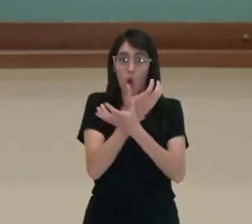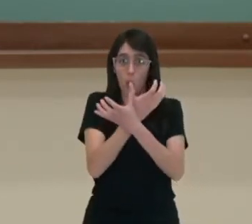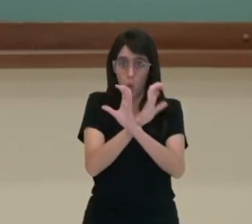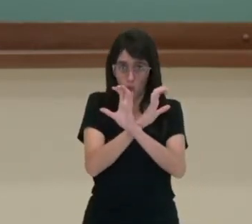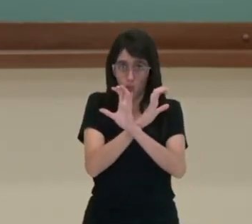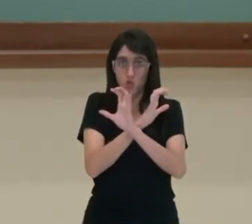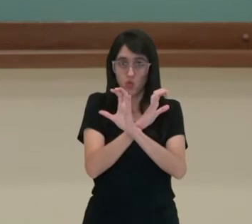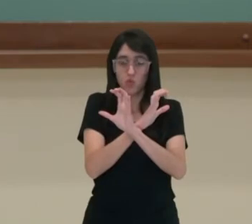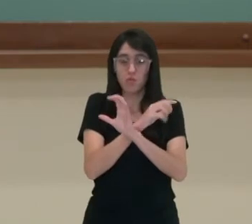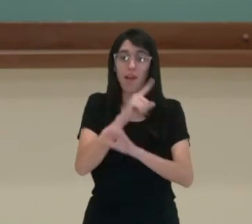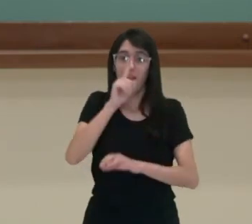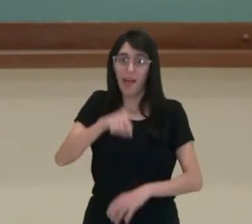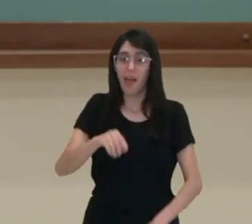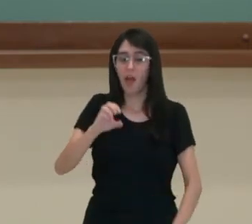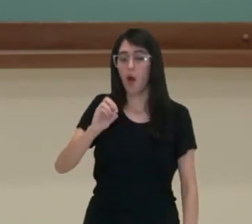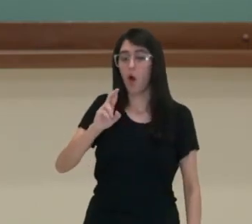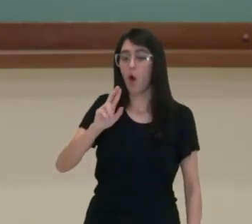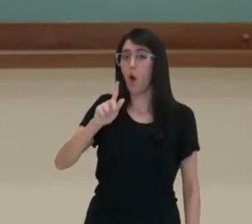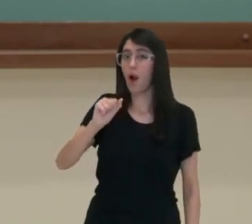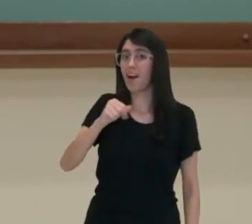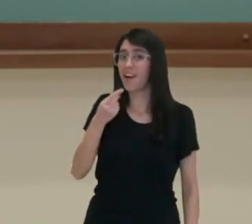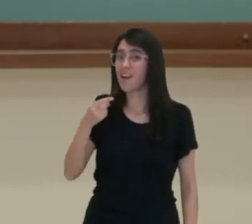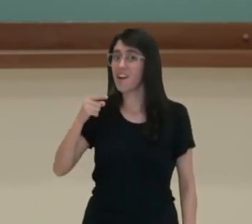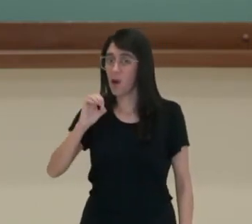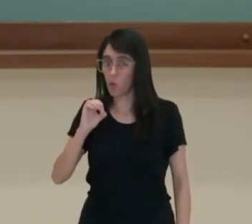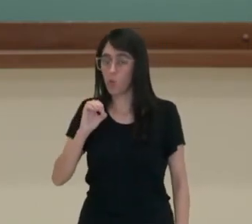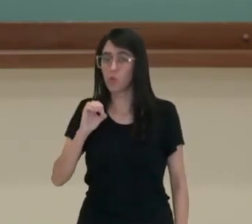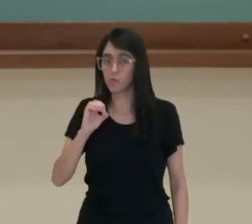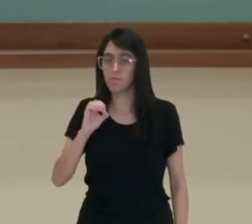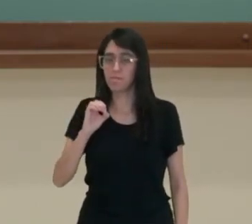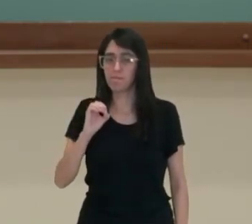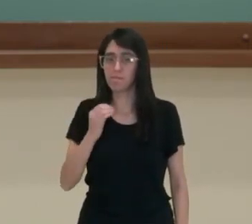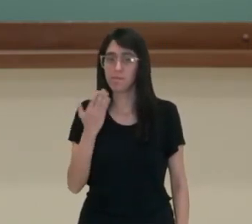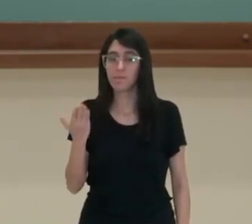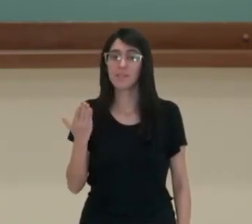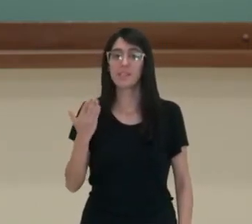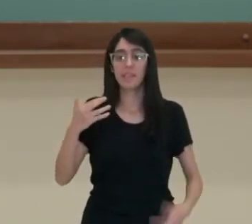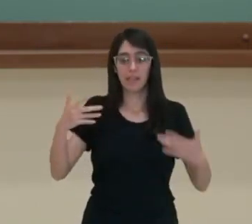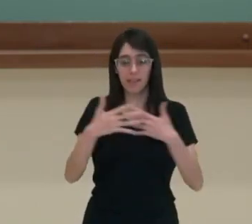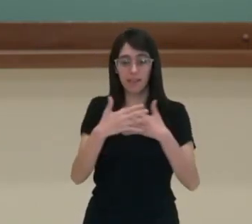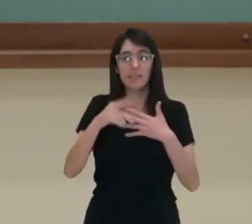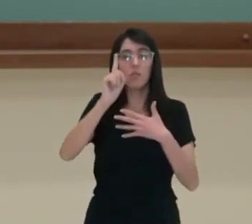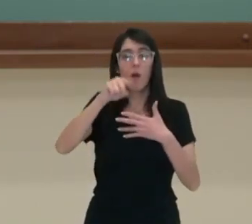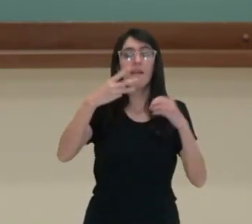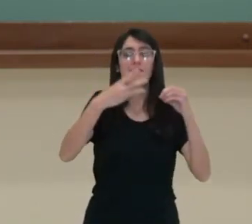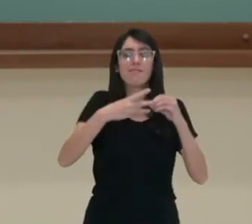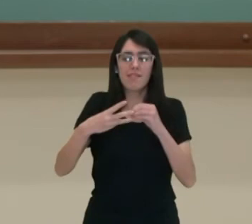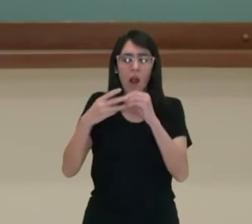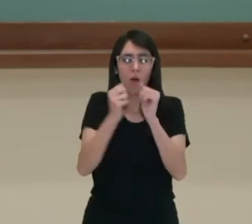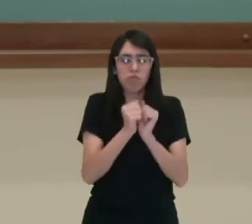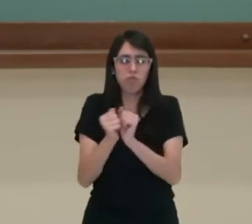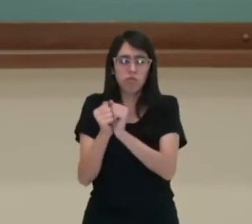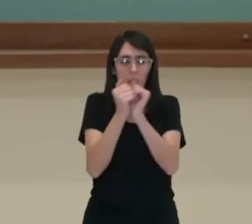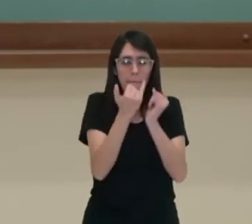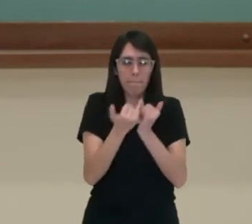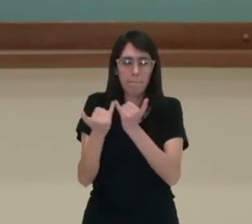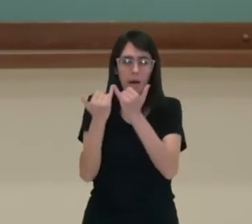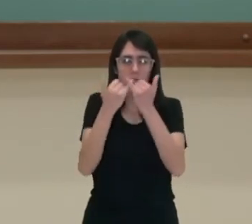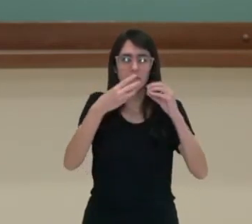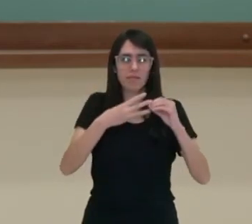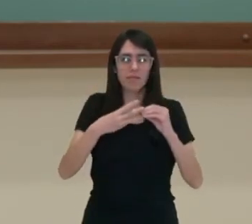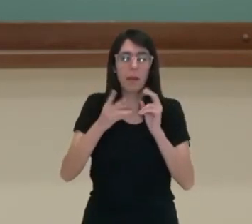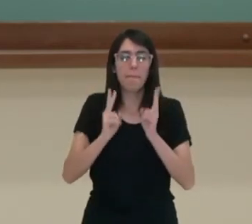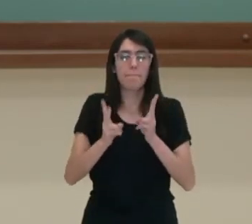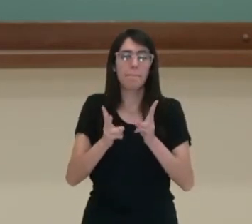órgão, não é um tecido. Então, tecido é um conjunto de células que são muito parecidas e que realizam a